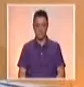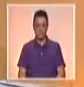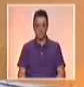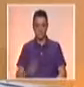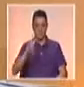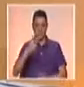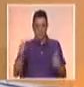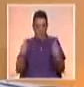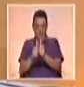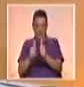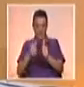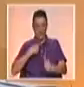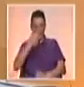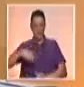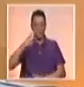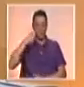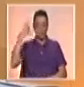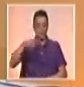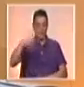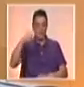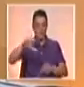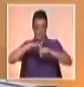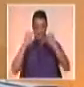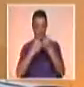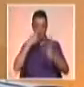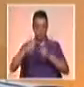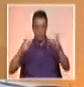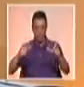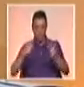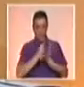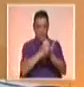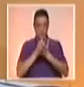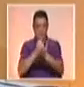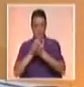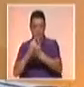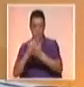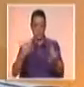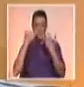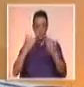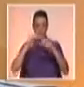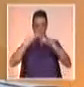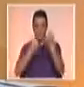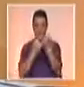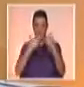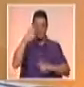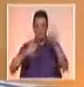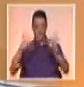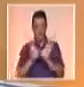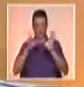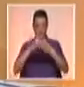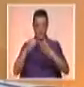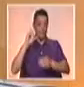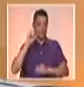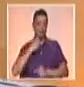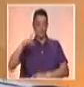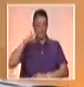São dois companheiros nossos, também diários, aqui no Sociedade Civil, que ajudam a fazer chegar a informação de Sociedade Civil à comunidade surda